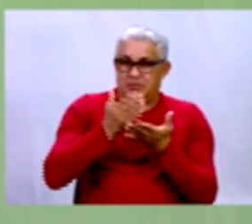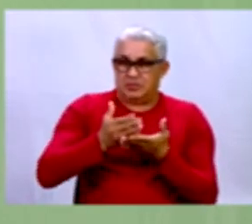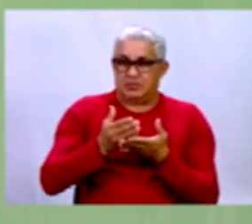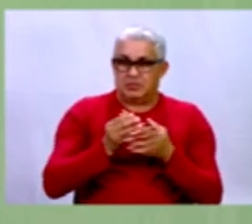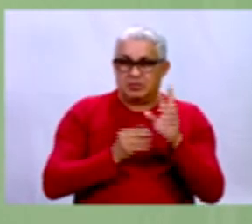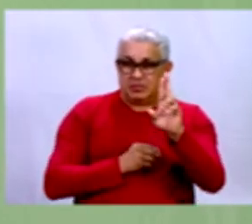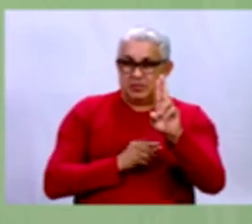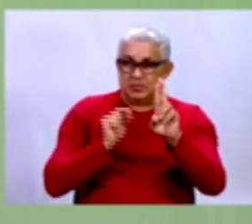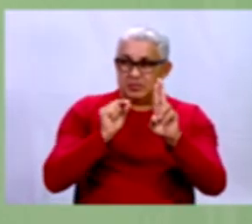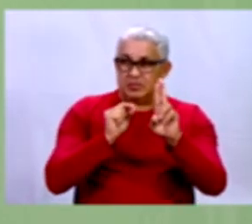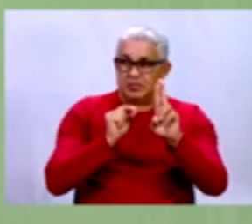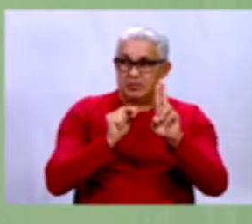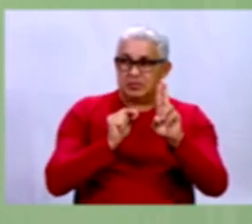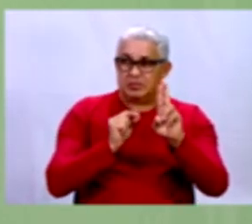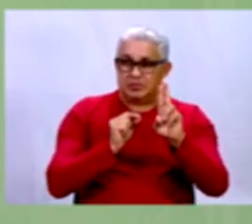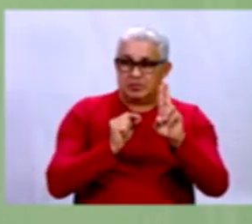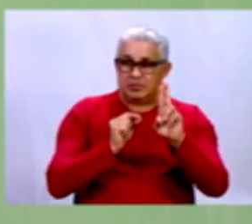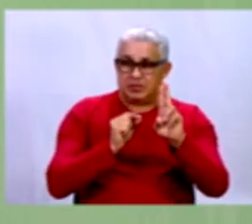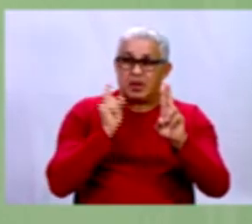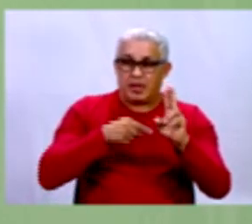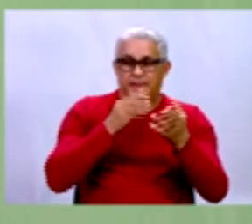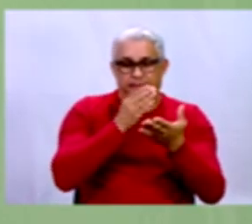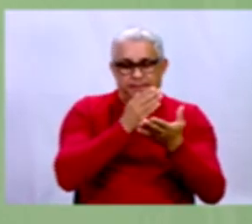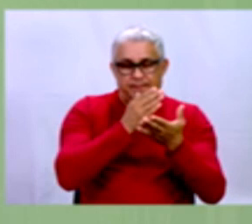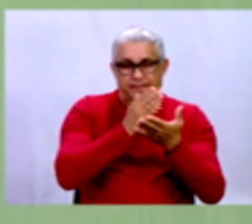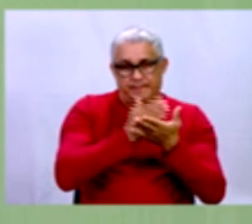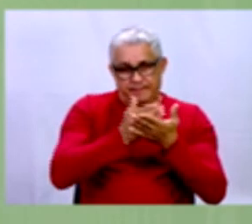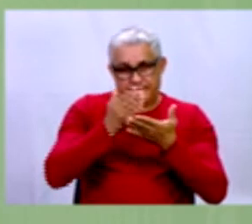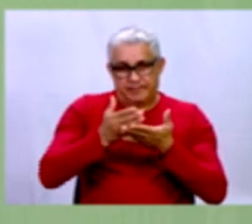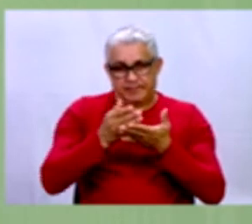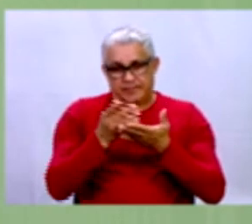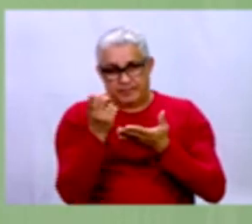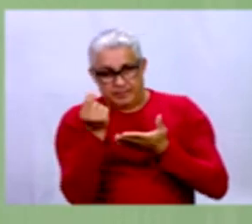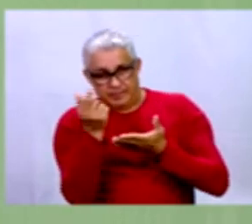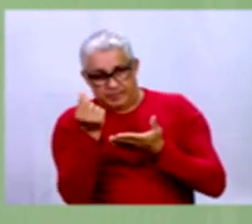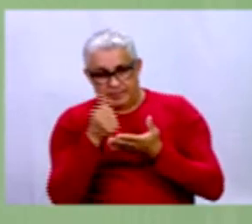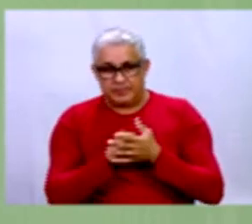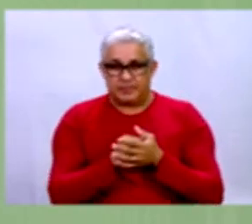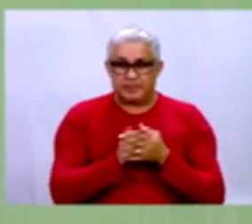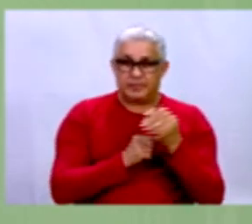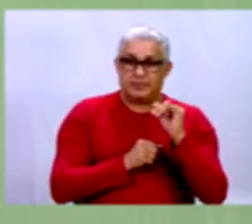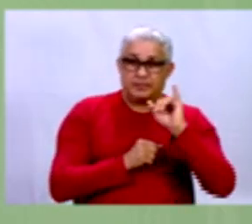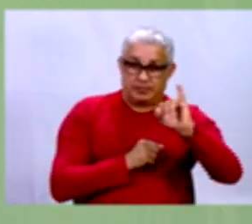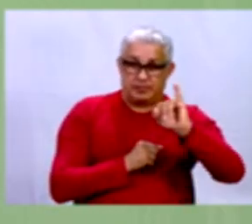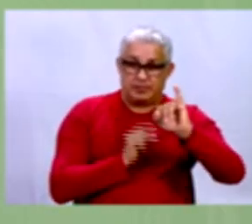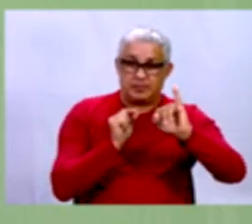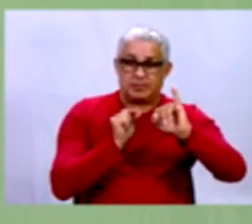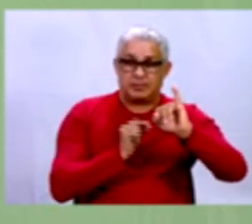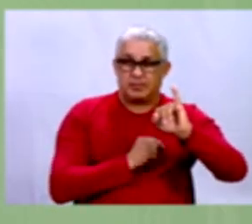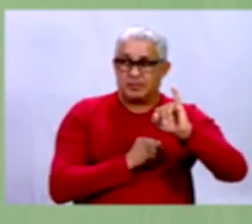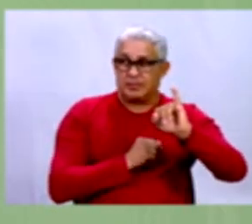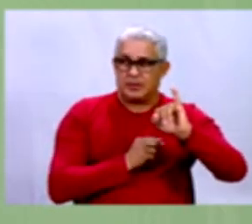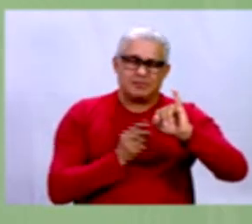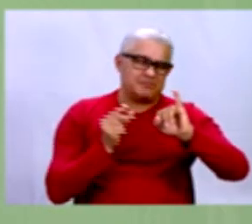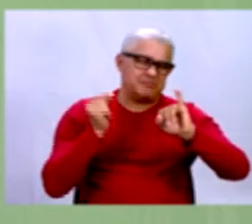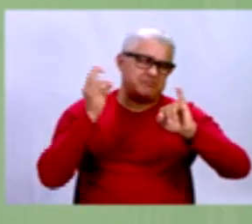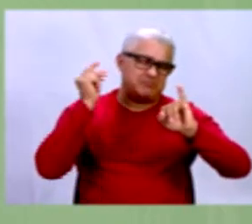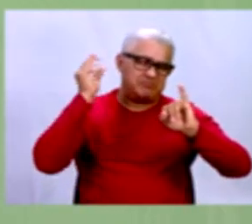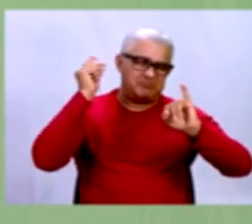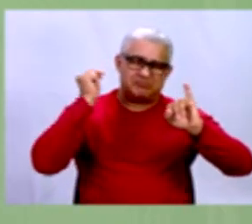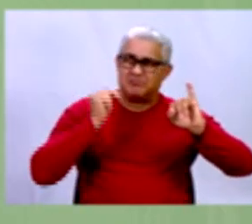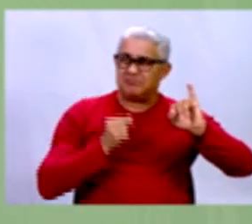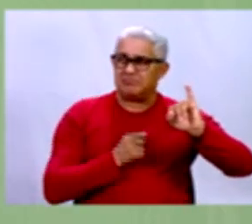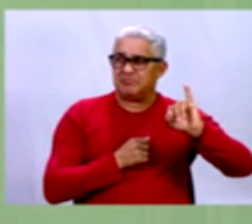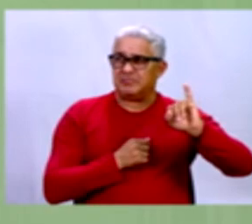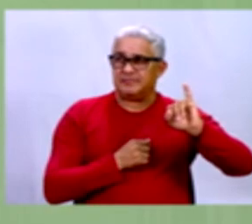R são os termos que são o valor das prestações e I, como nós já vimos desde o começo da nossa